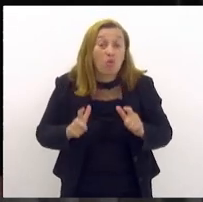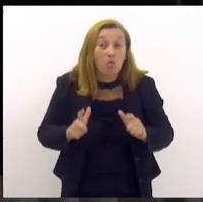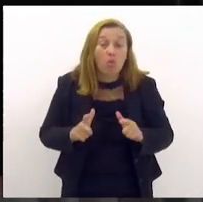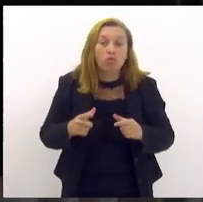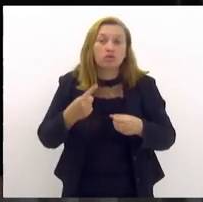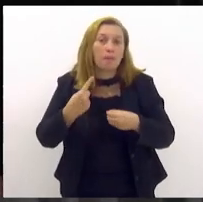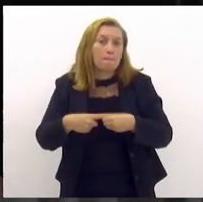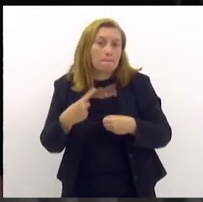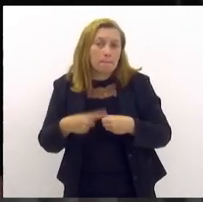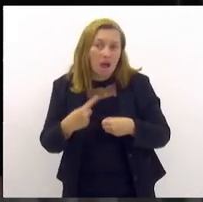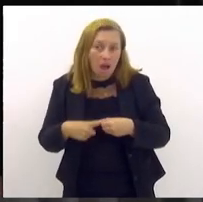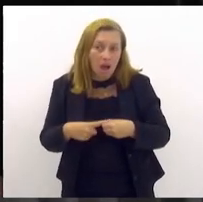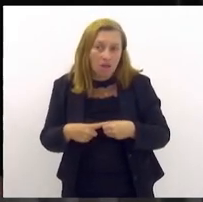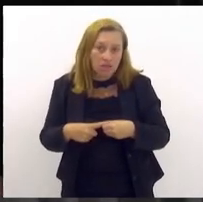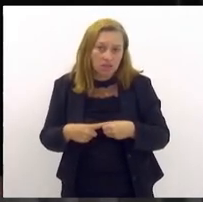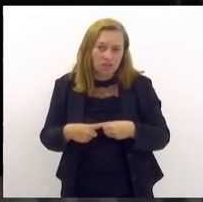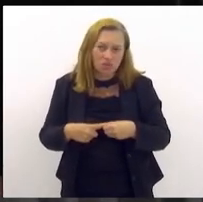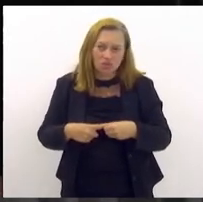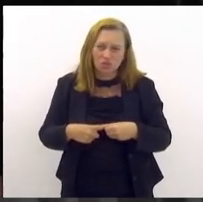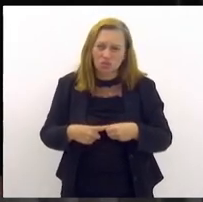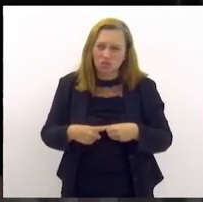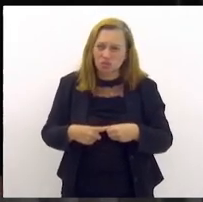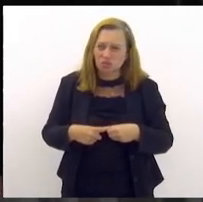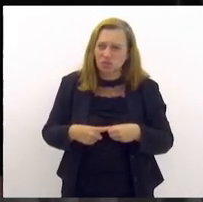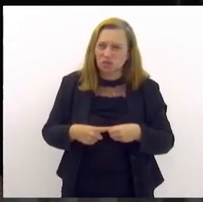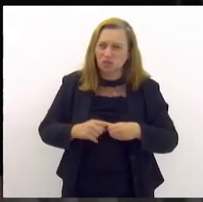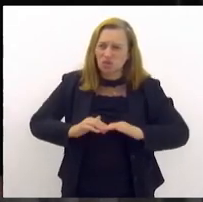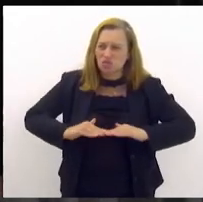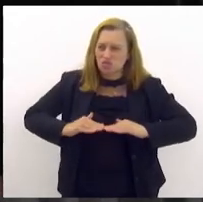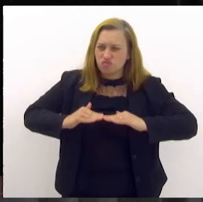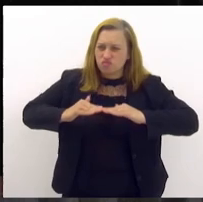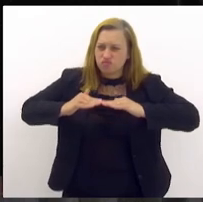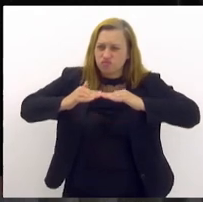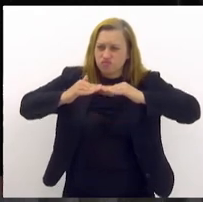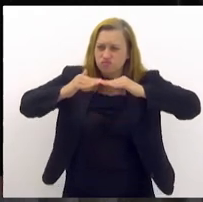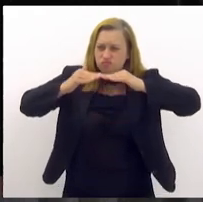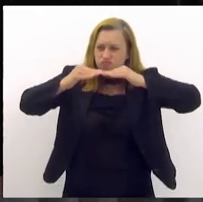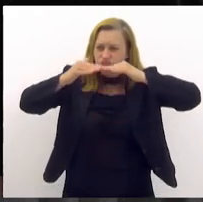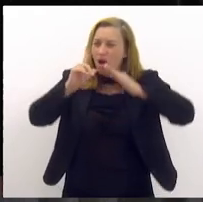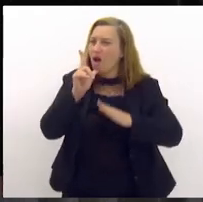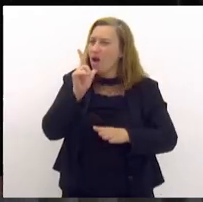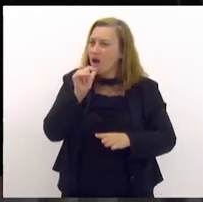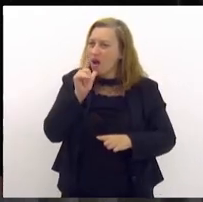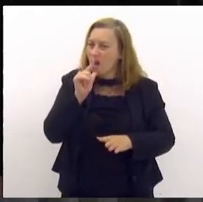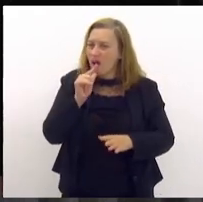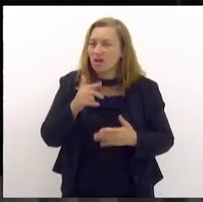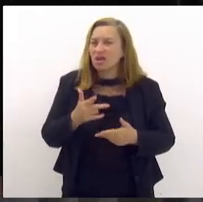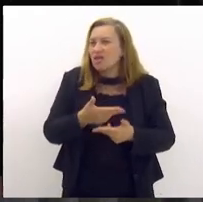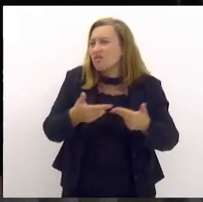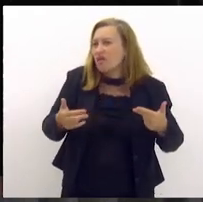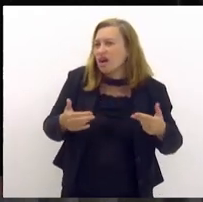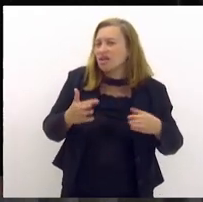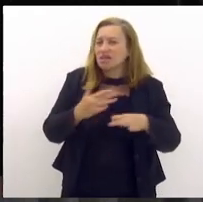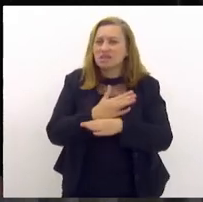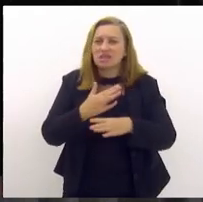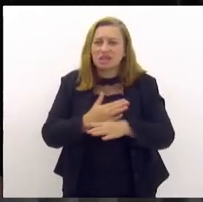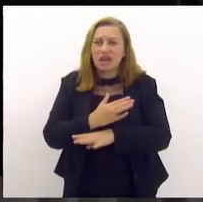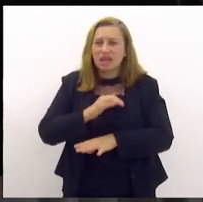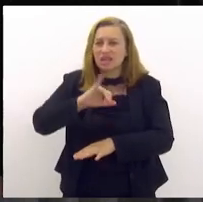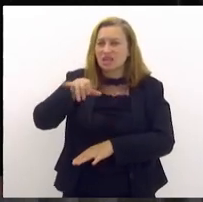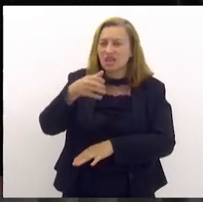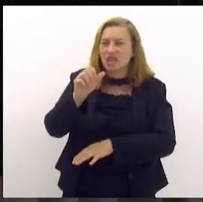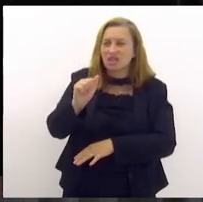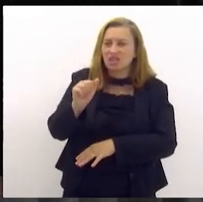bairros foram completamente alagados, como é o caso de Neves, como é o caso de Nova Cidade, como é o caso do Jardim